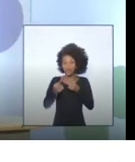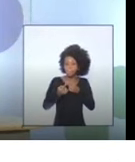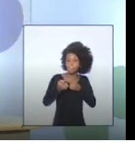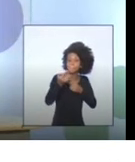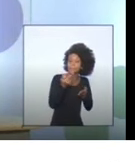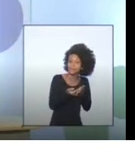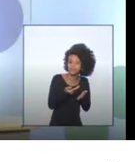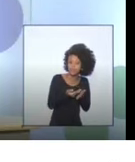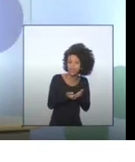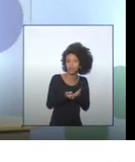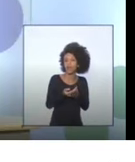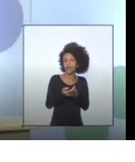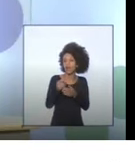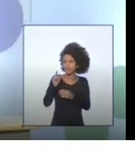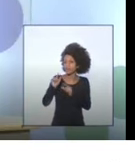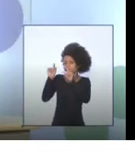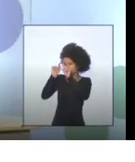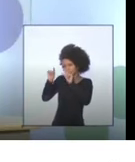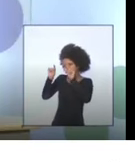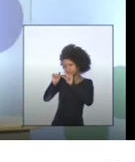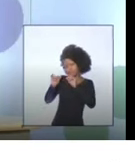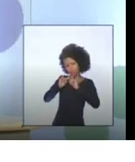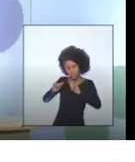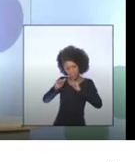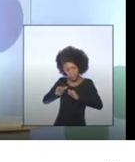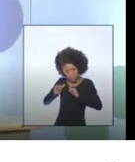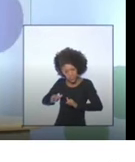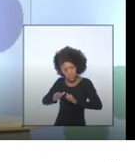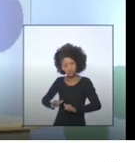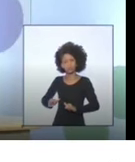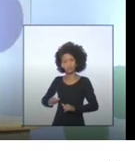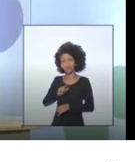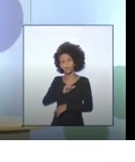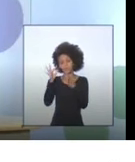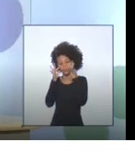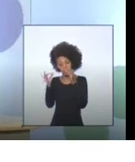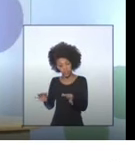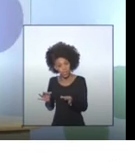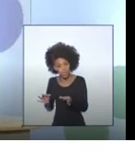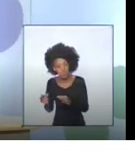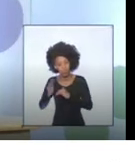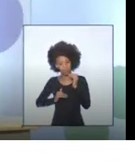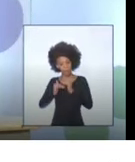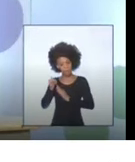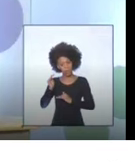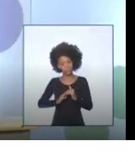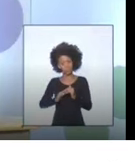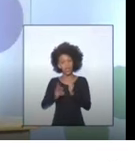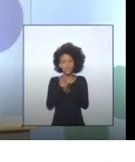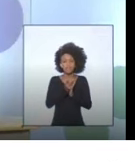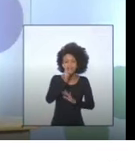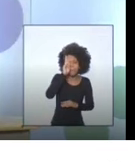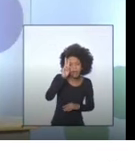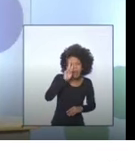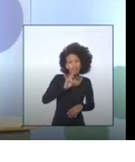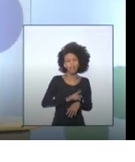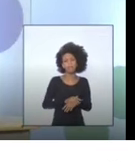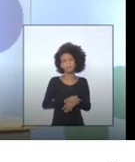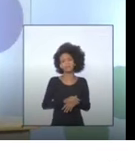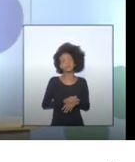vocês entrarem, vai ter esse recadinho lá colocado para que vocês prestem atenção nessas ações, para que a gente sempre relembre que esse é um espaço,